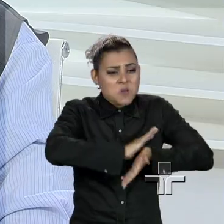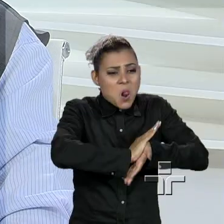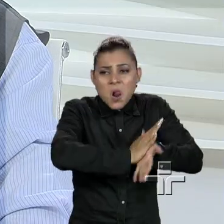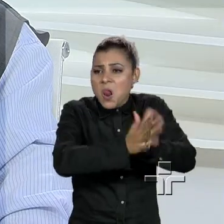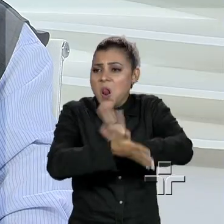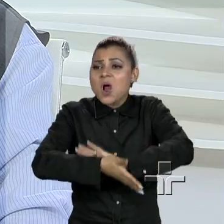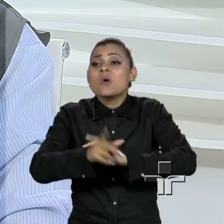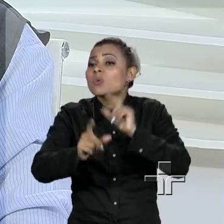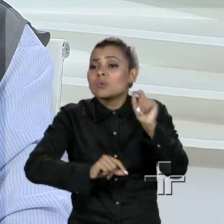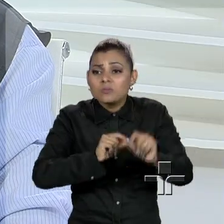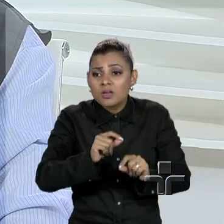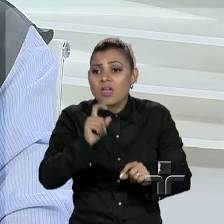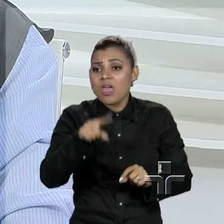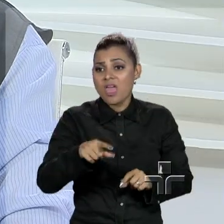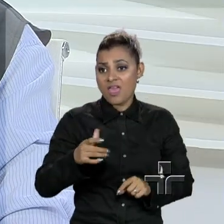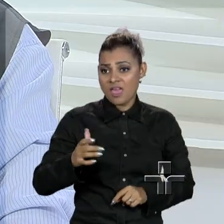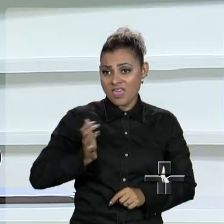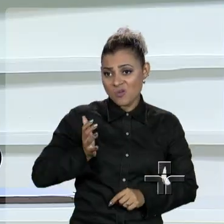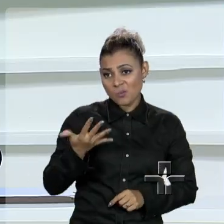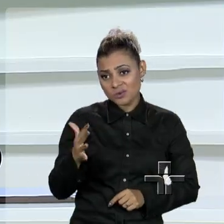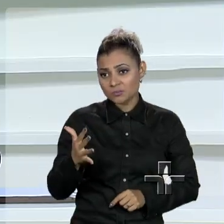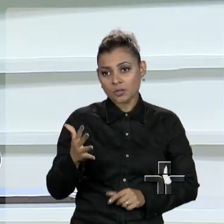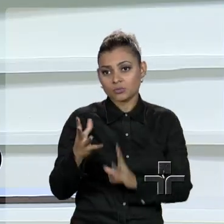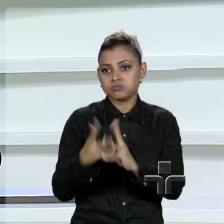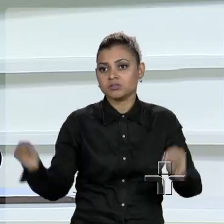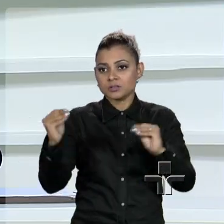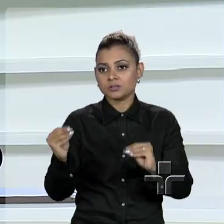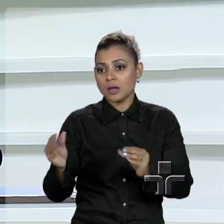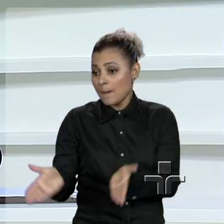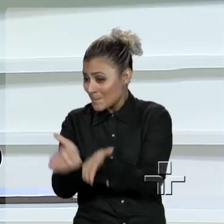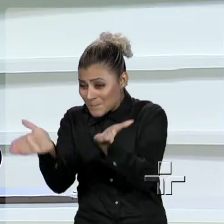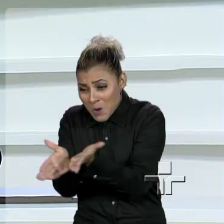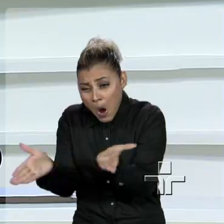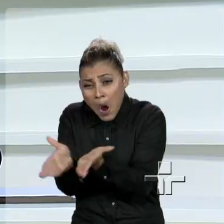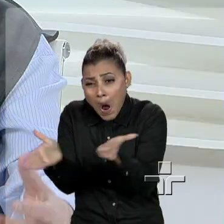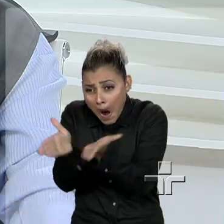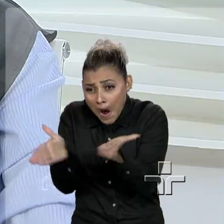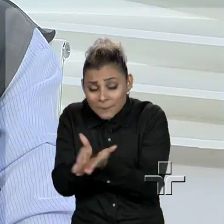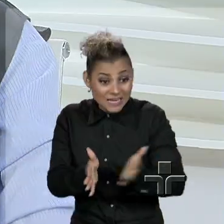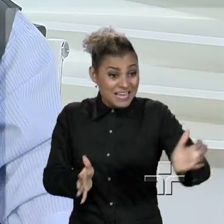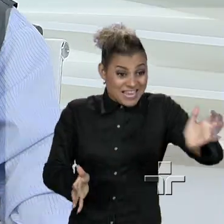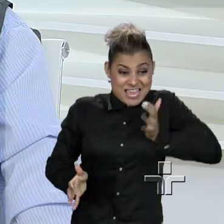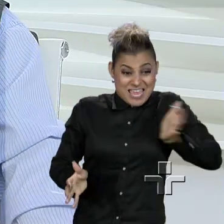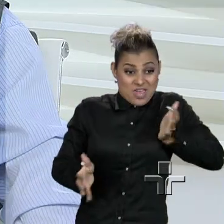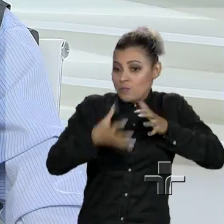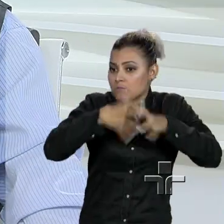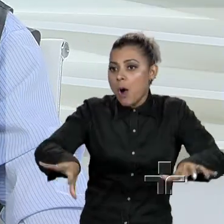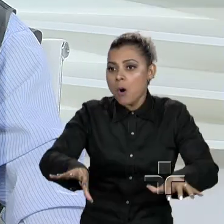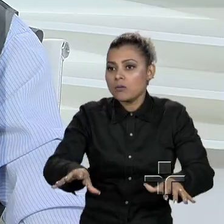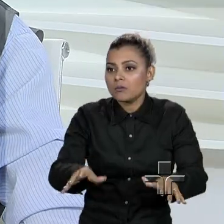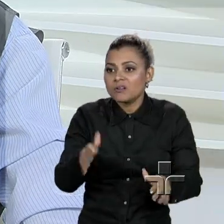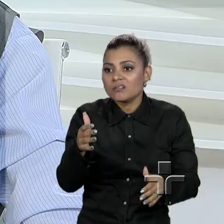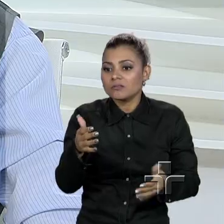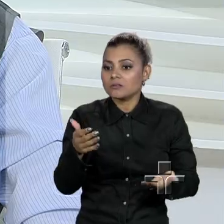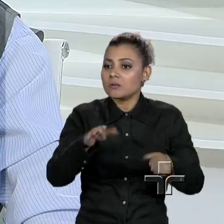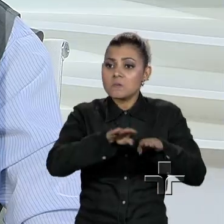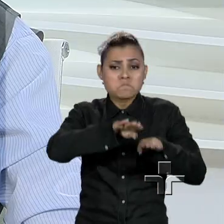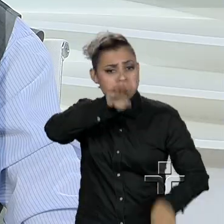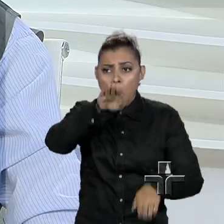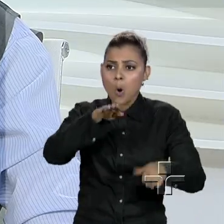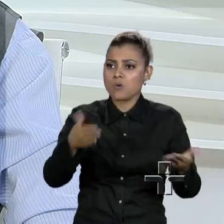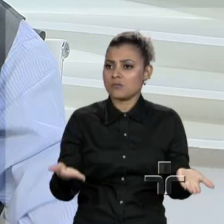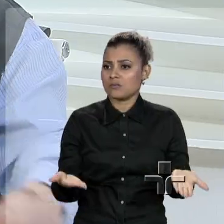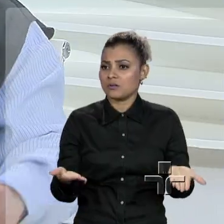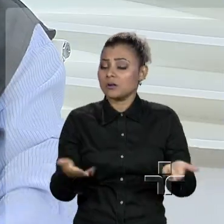é a desaparição da classe média. Você tem um bando de miseráveis de um lado e um bando de rentistas do outro. Quer